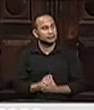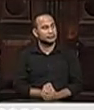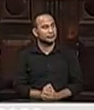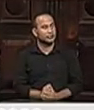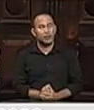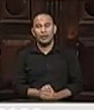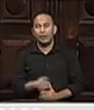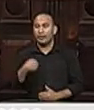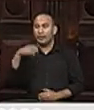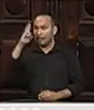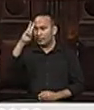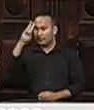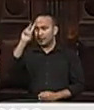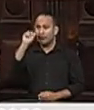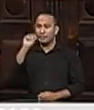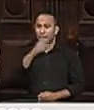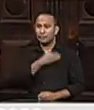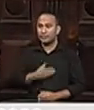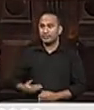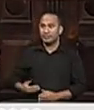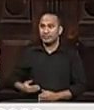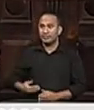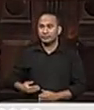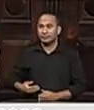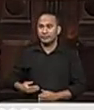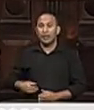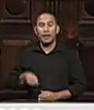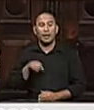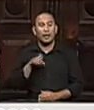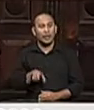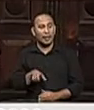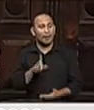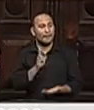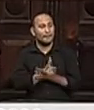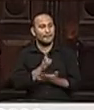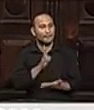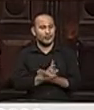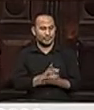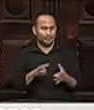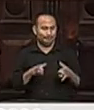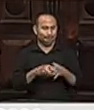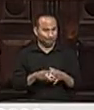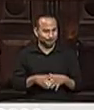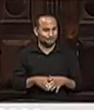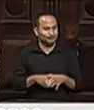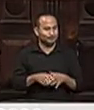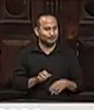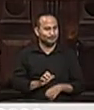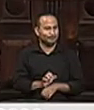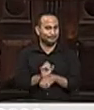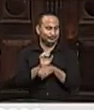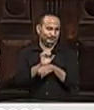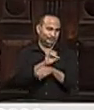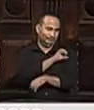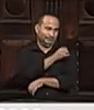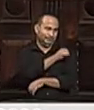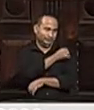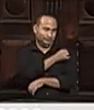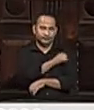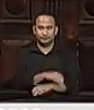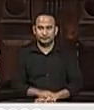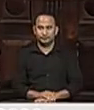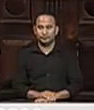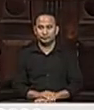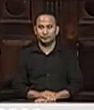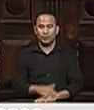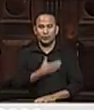E vamos lembrar que o presidente da República é do mesmo partido do governador do estado do Rio de Janeiro.